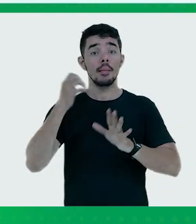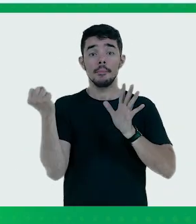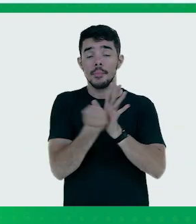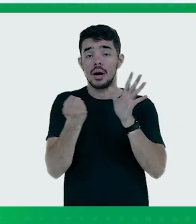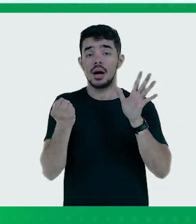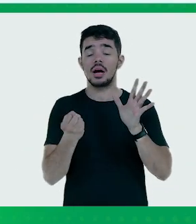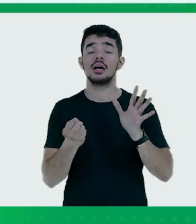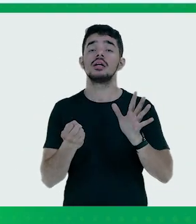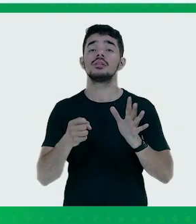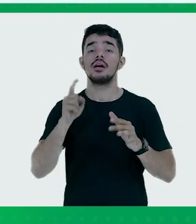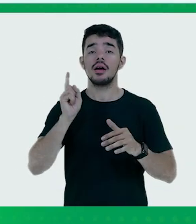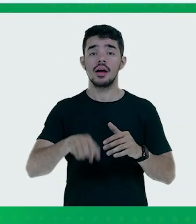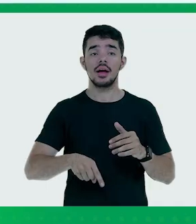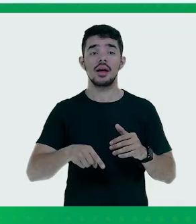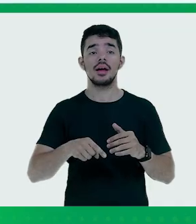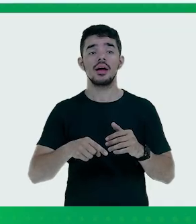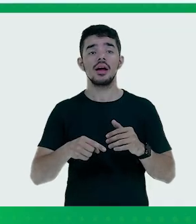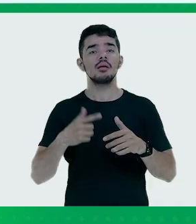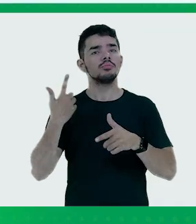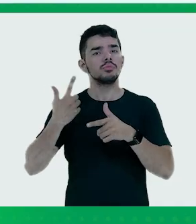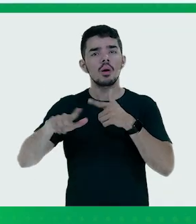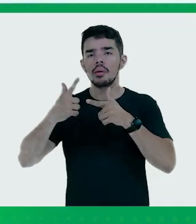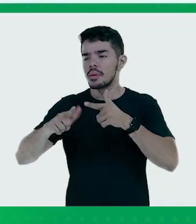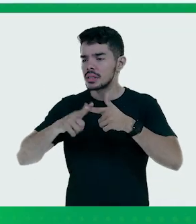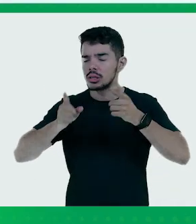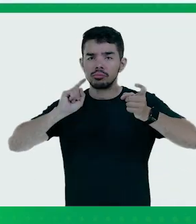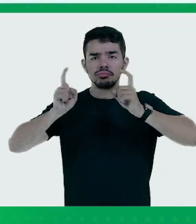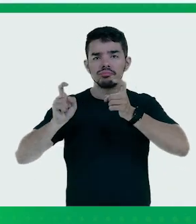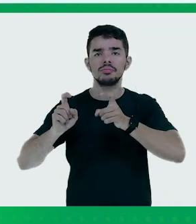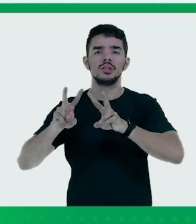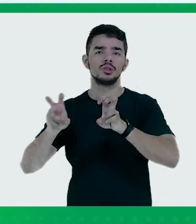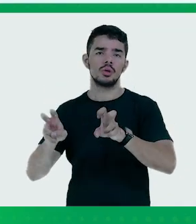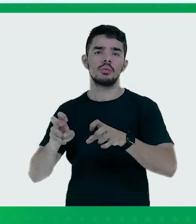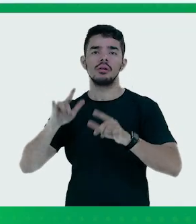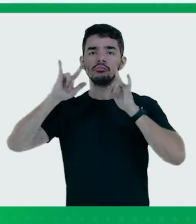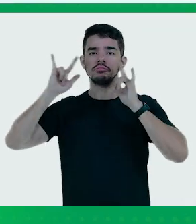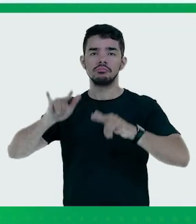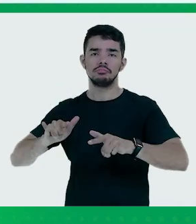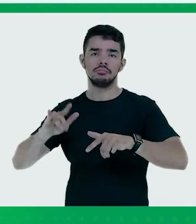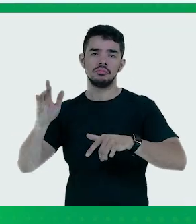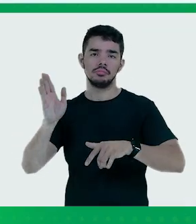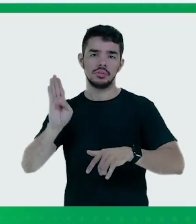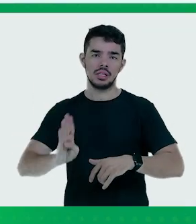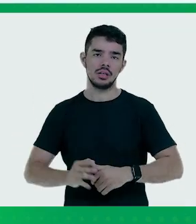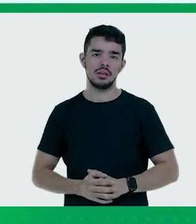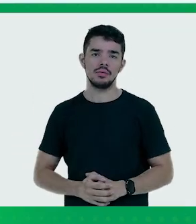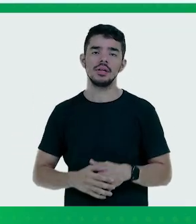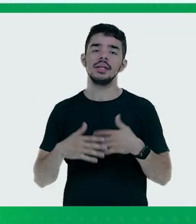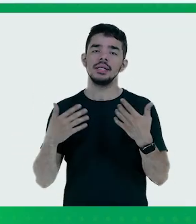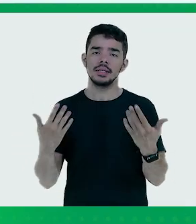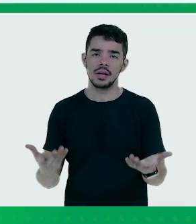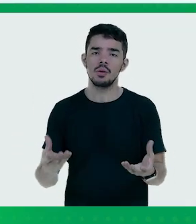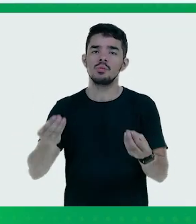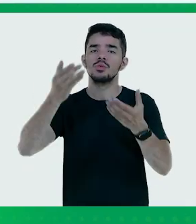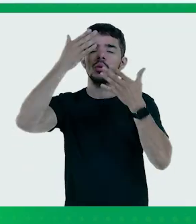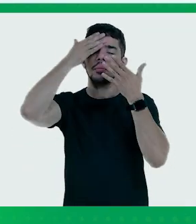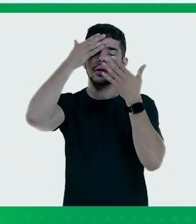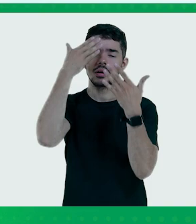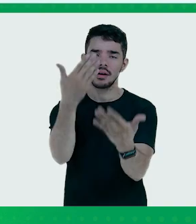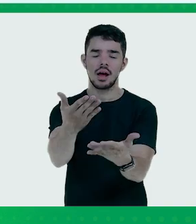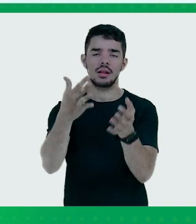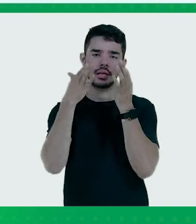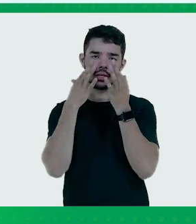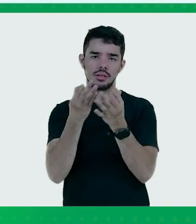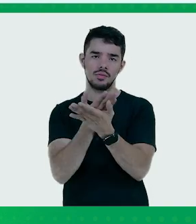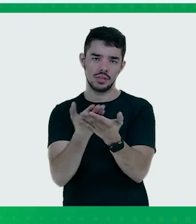do pré-modernismo nesse contexto, é essa problematização do nacionalismo. Dito isso, gente, muito obrigado